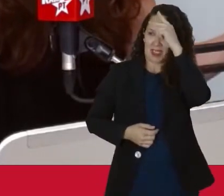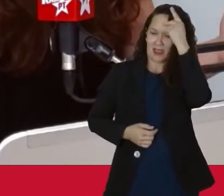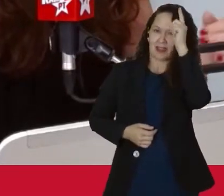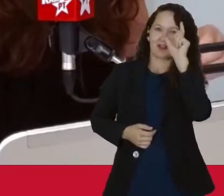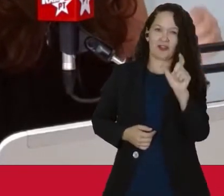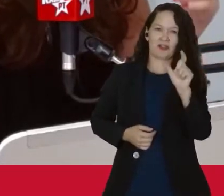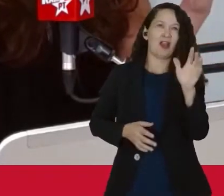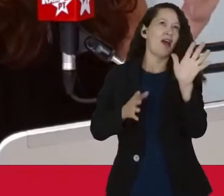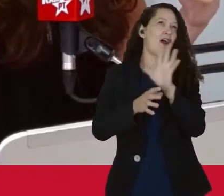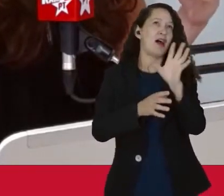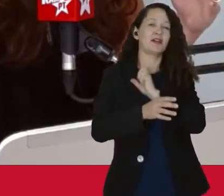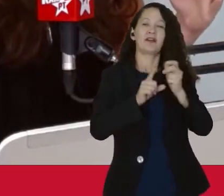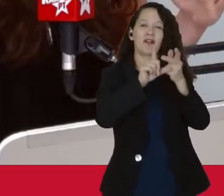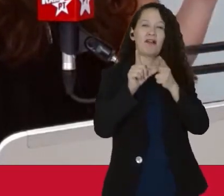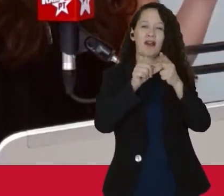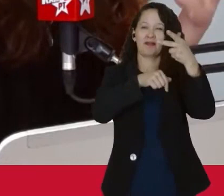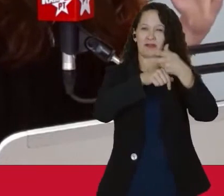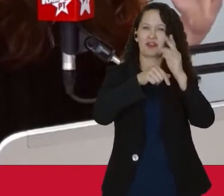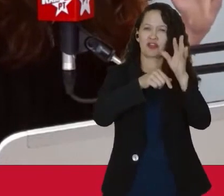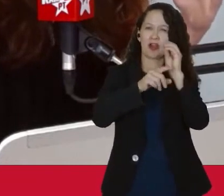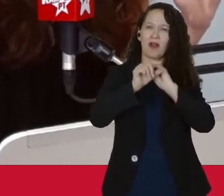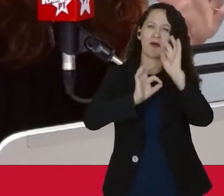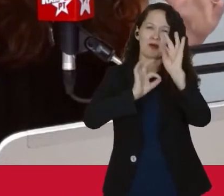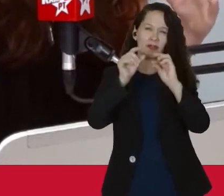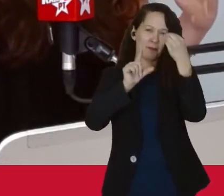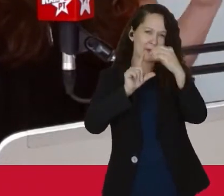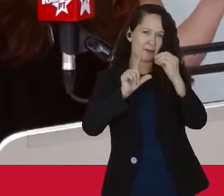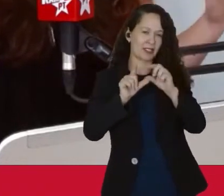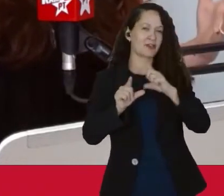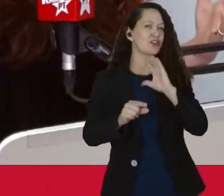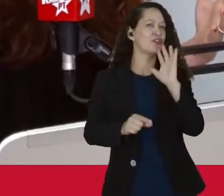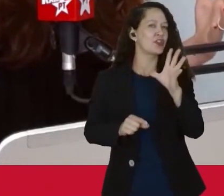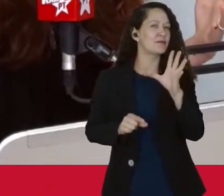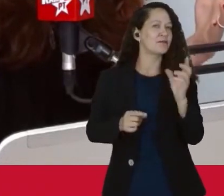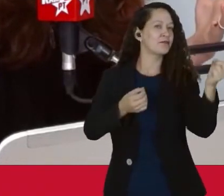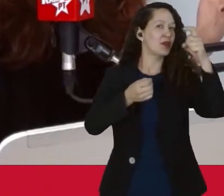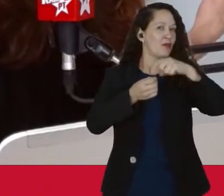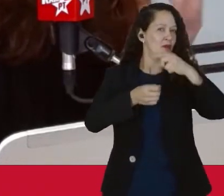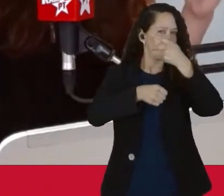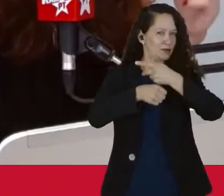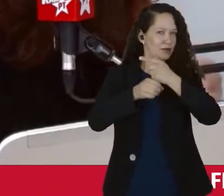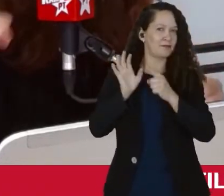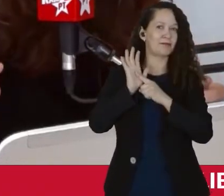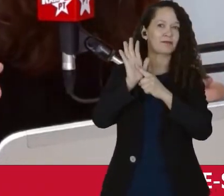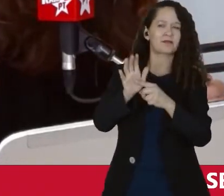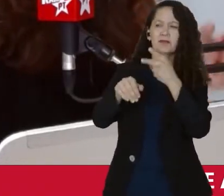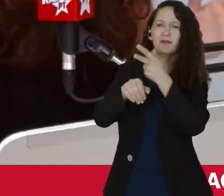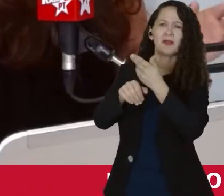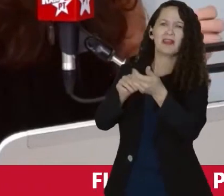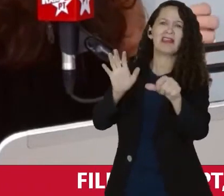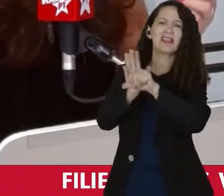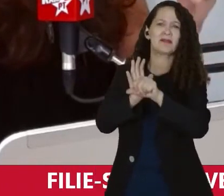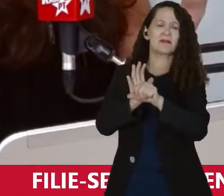vídeo, adoram live. Vocês tinham já um post pronto com o resgate desses vídeos que eles mesmos se